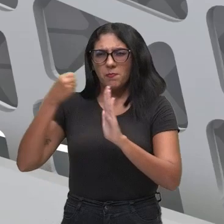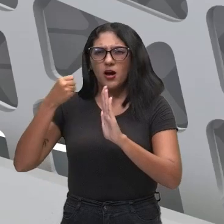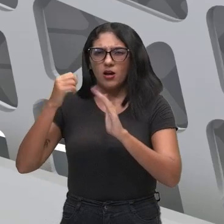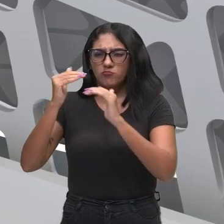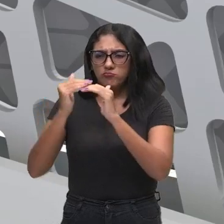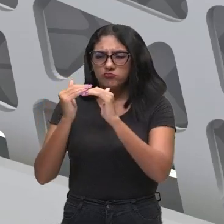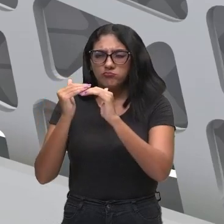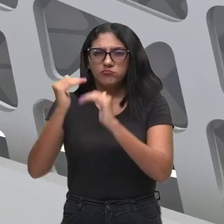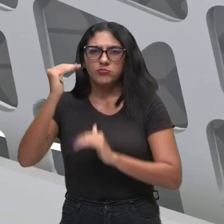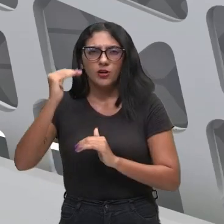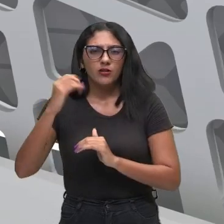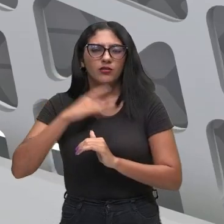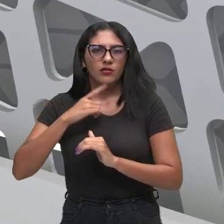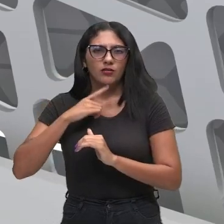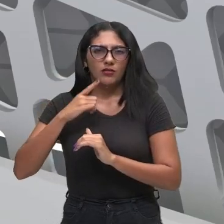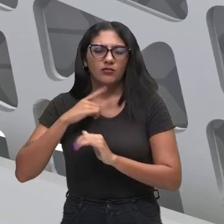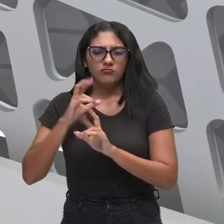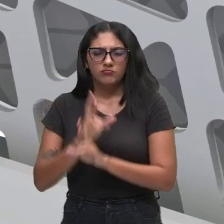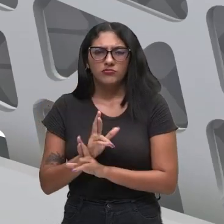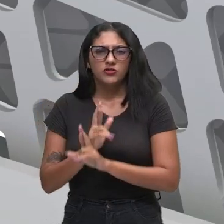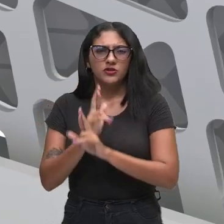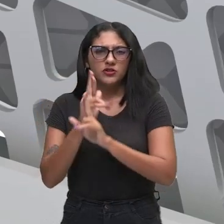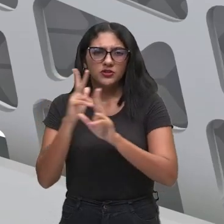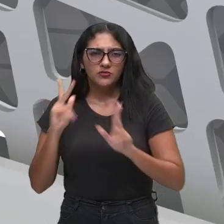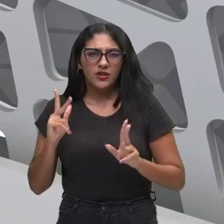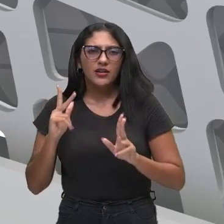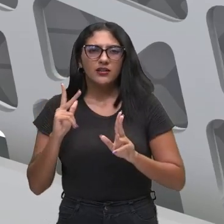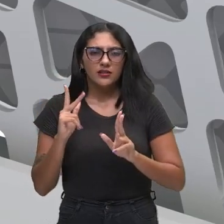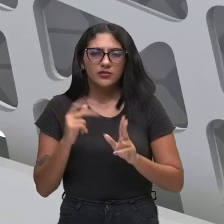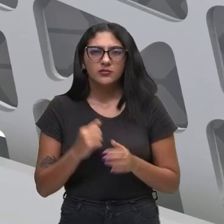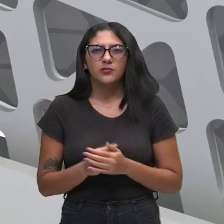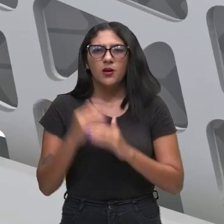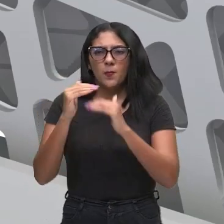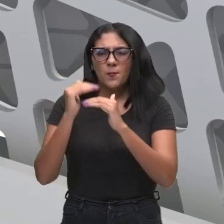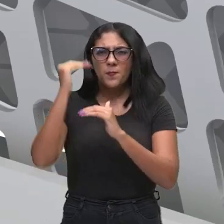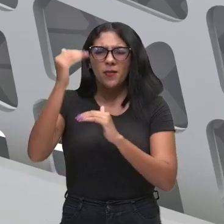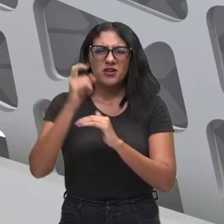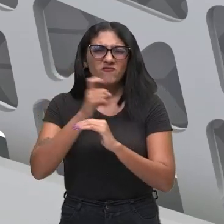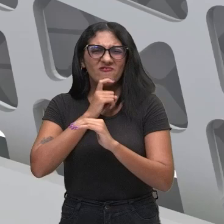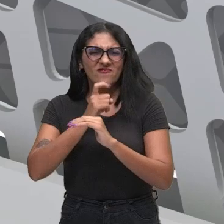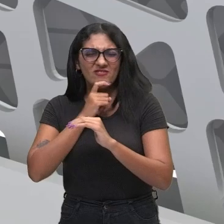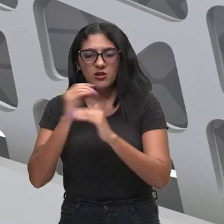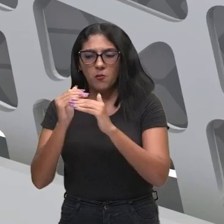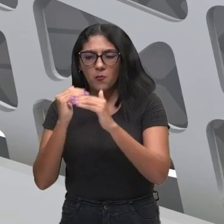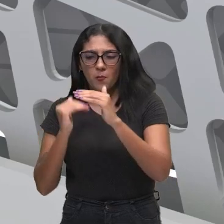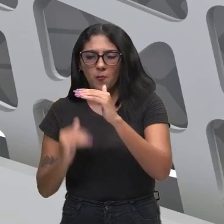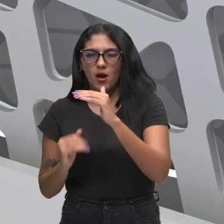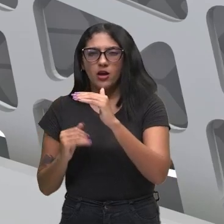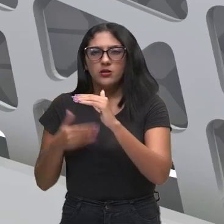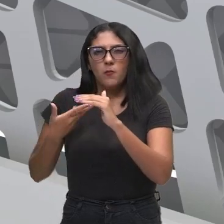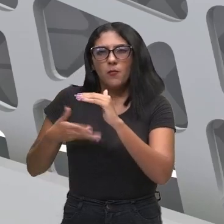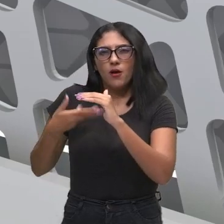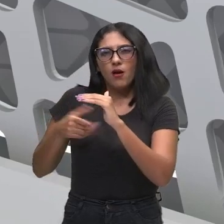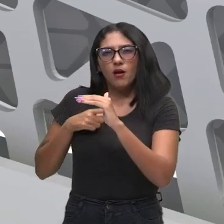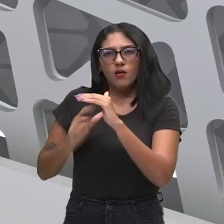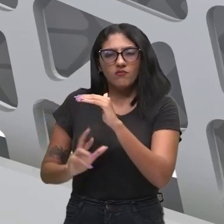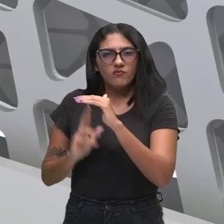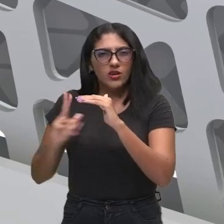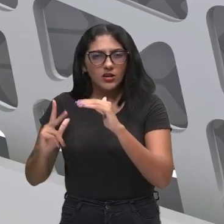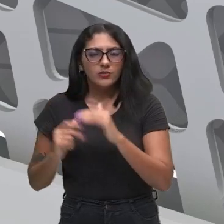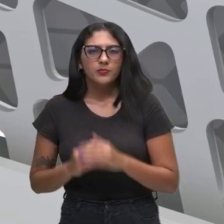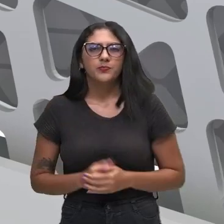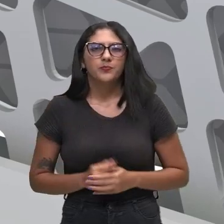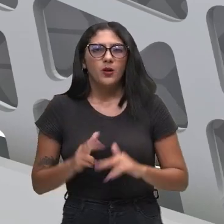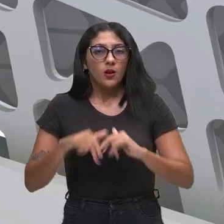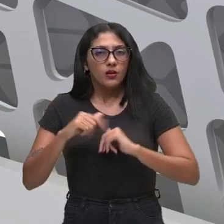separada do congelador, do refrigerador embaixo, né? Então, são